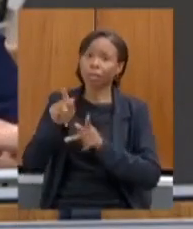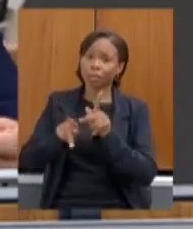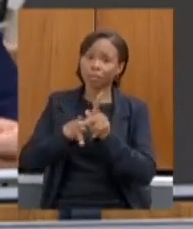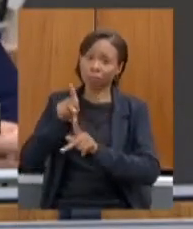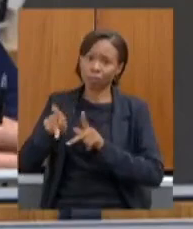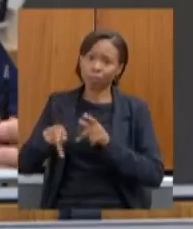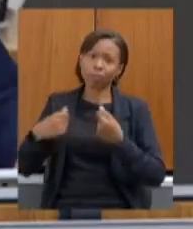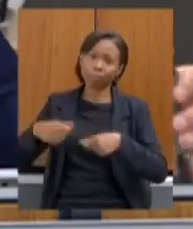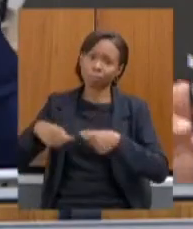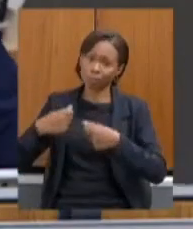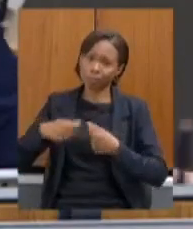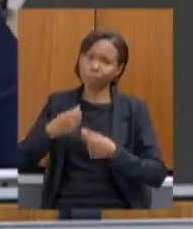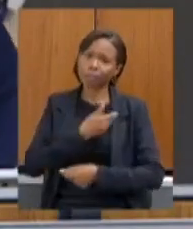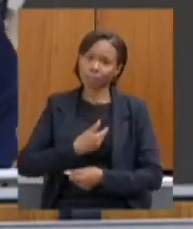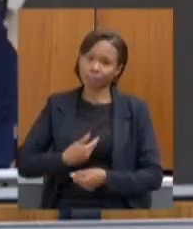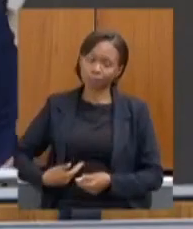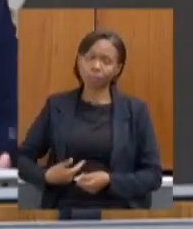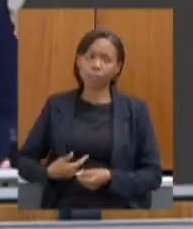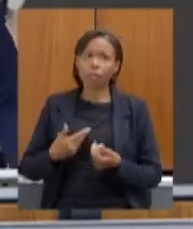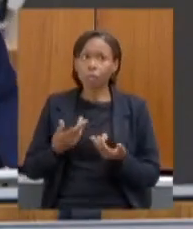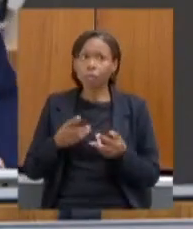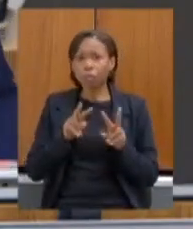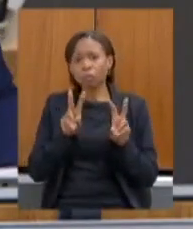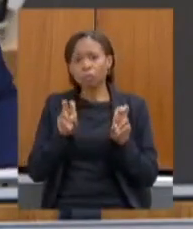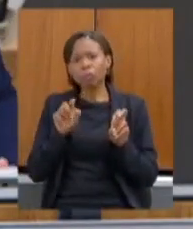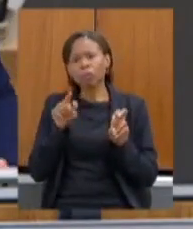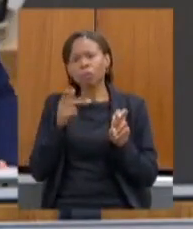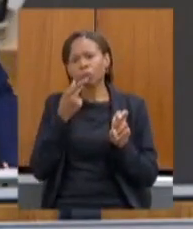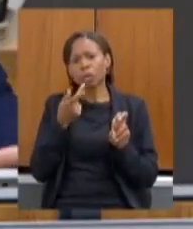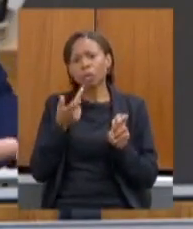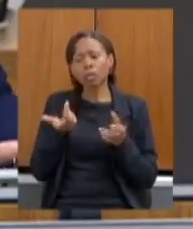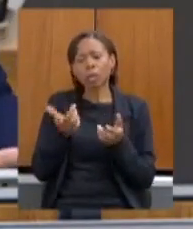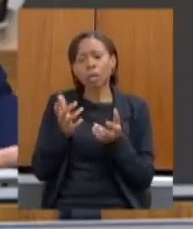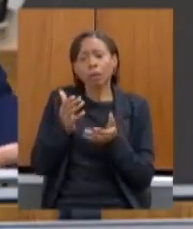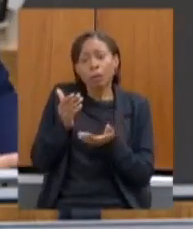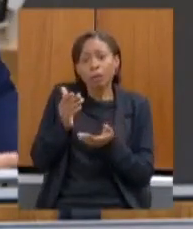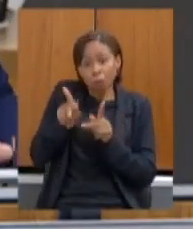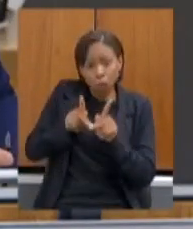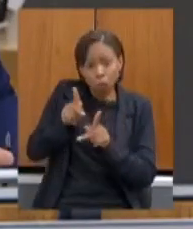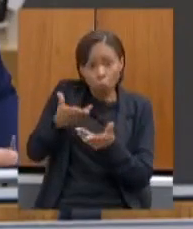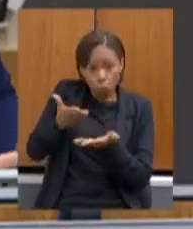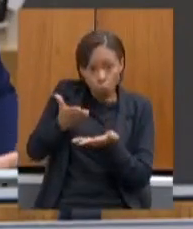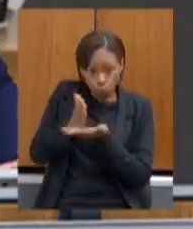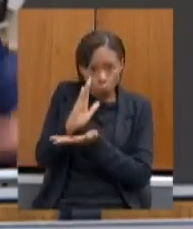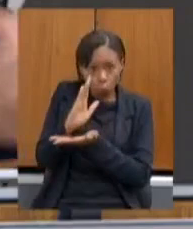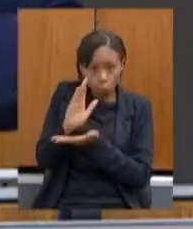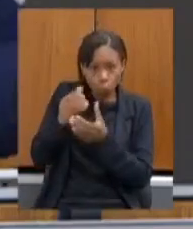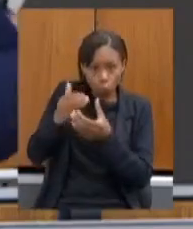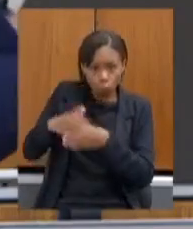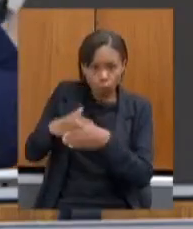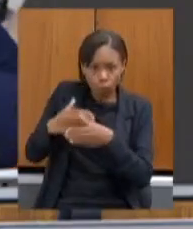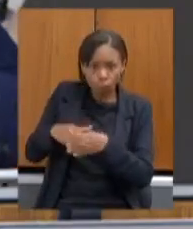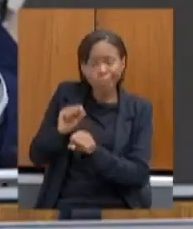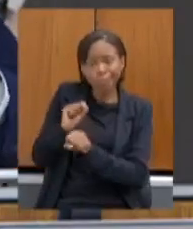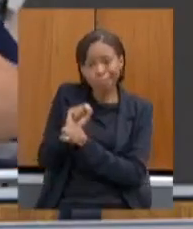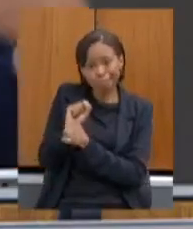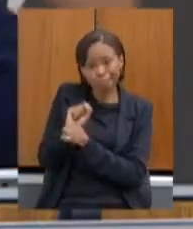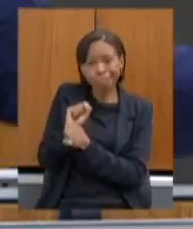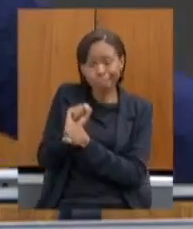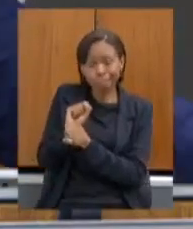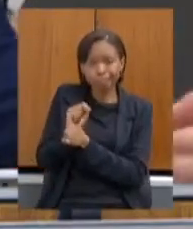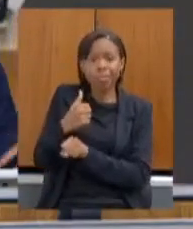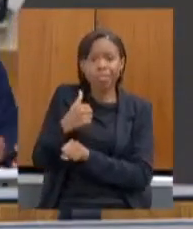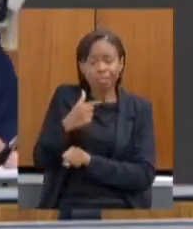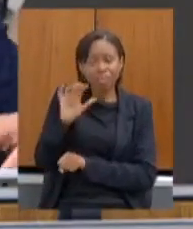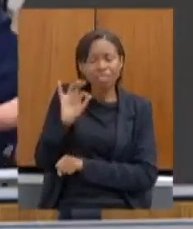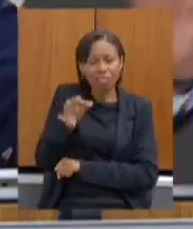governo do Estado. Sobre a questão que o senhor traz a respeito dos excedentes, acho que o tem razão, não só no meu íntimo, mas no